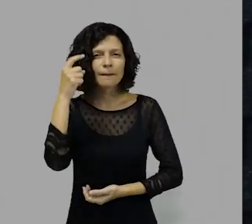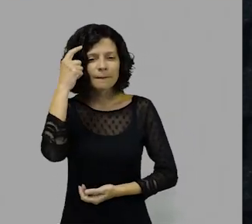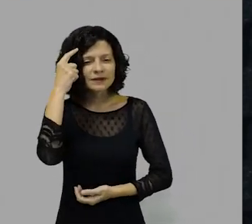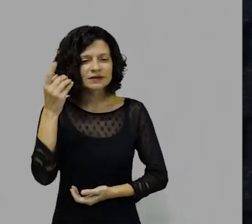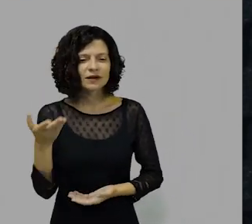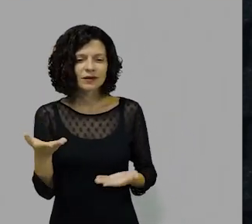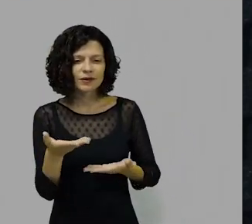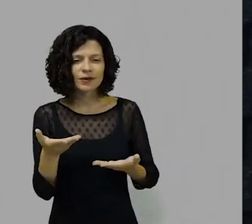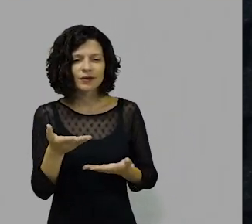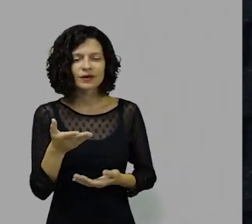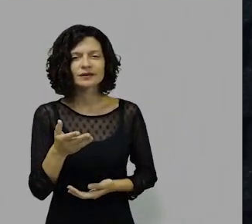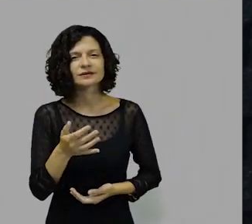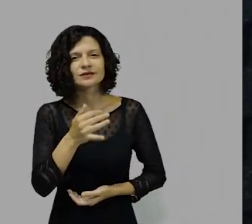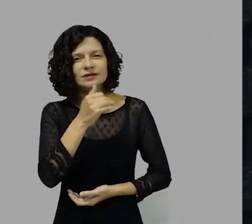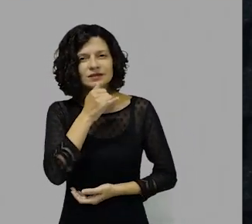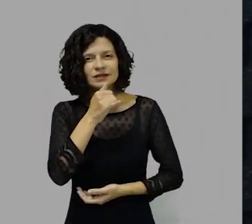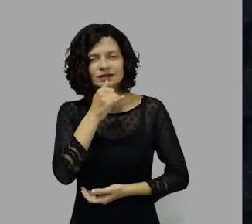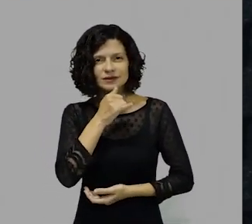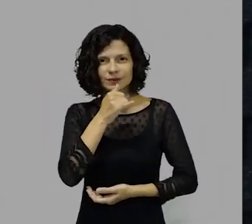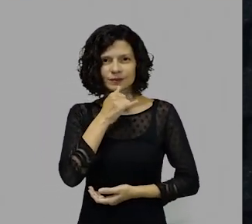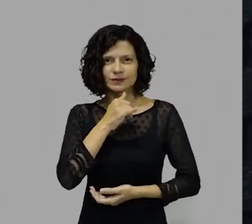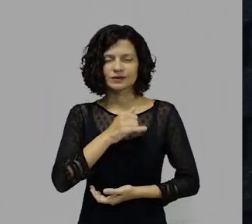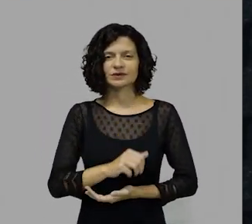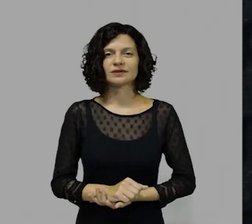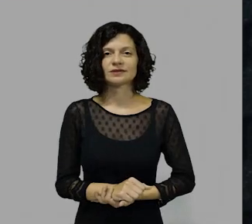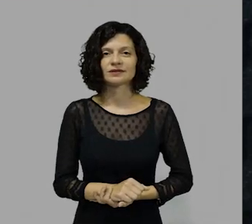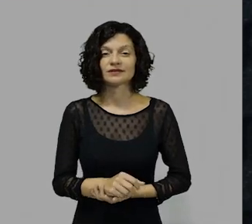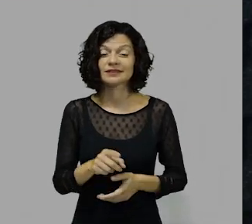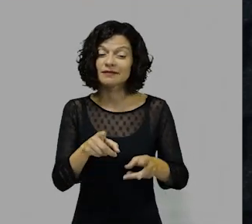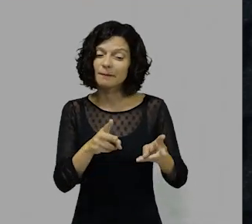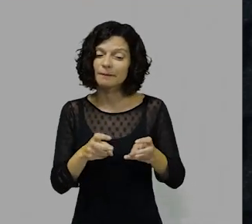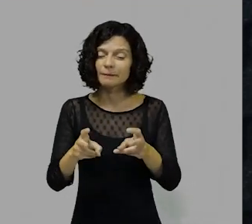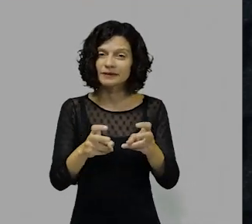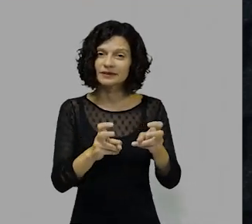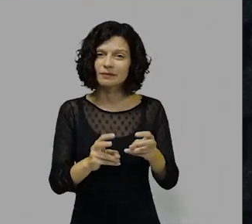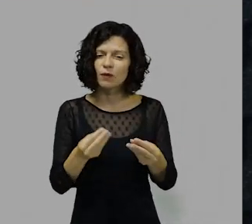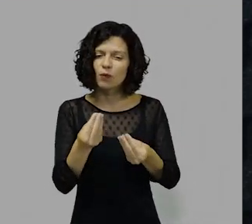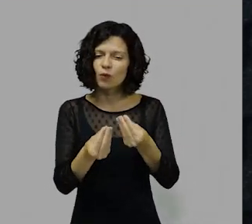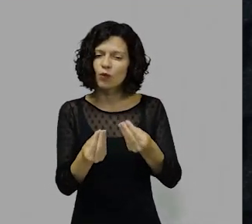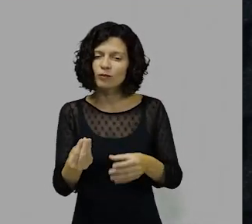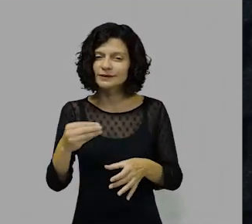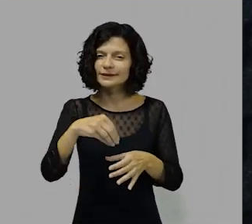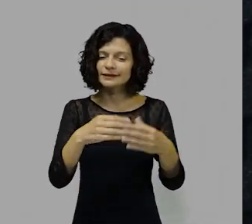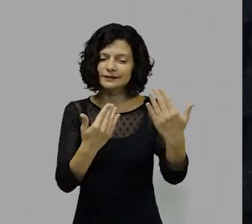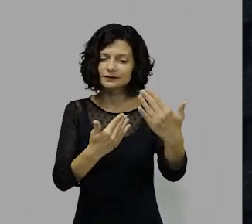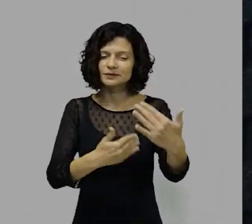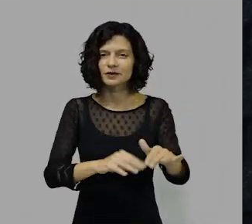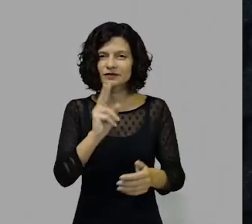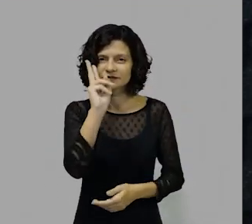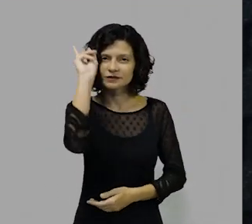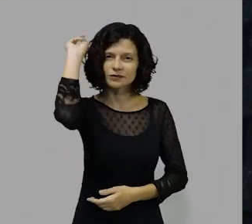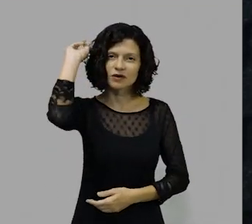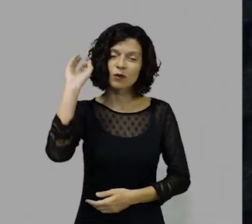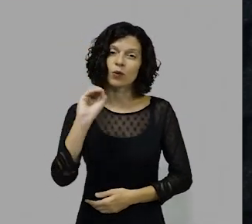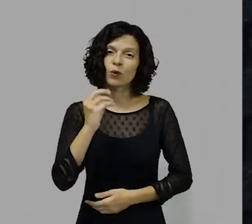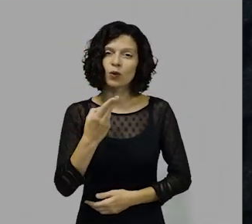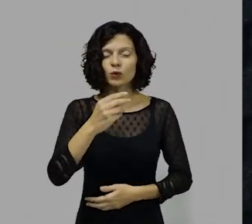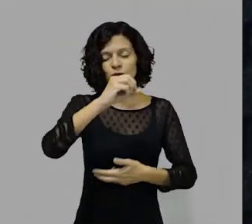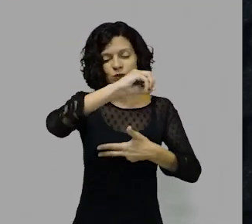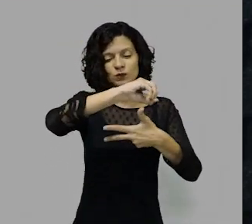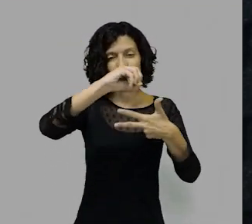poderem perceber como que esse tipo de conteúdo é cobrado no vestibular ou, por exemplo, no Enem, numa avaliação.